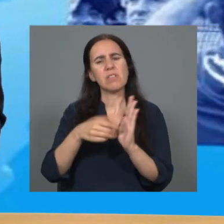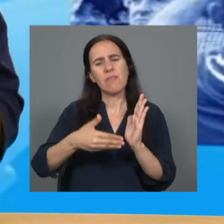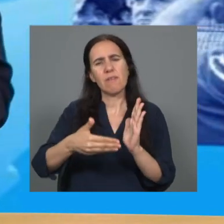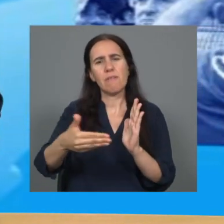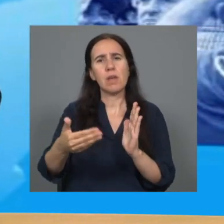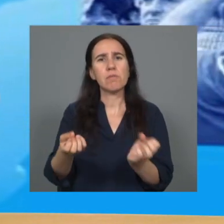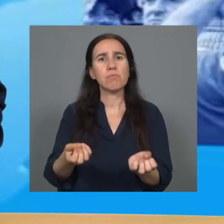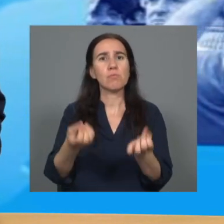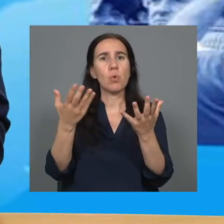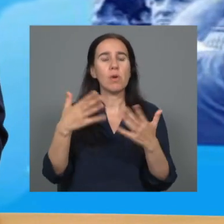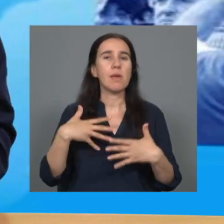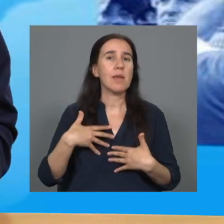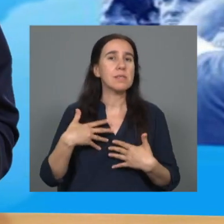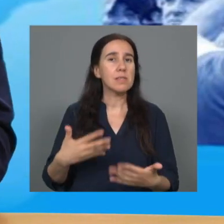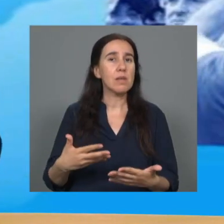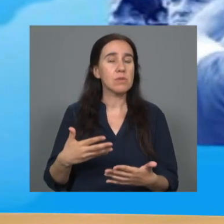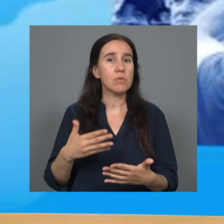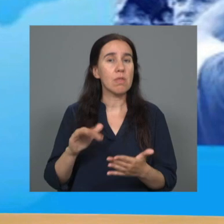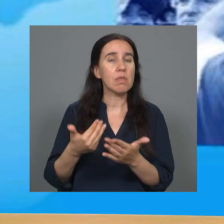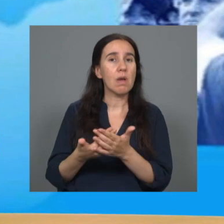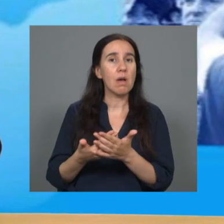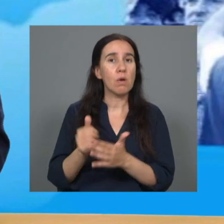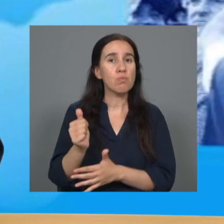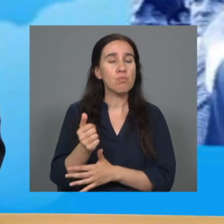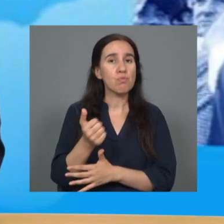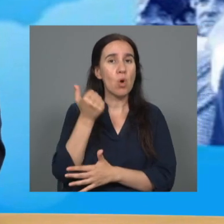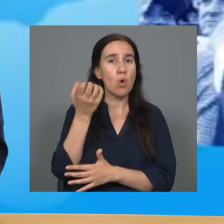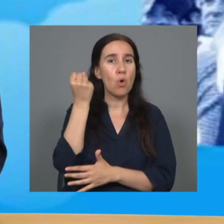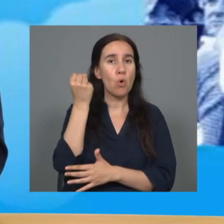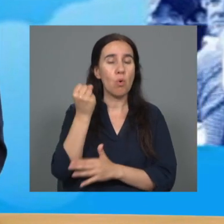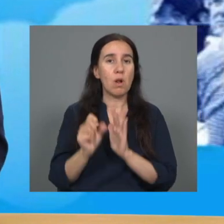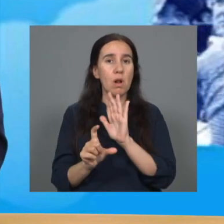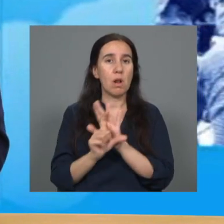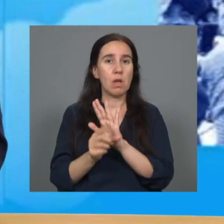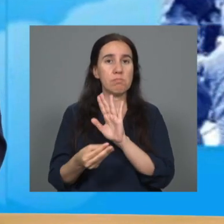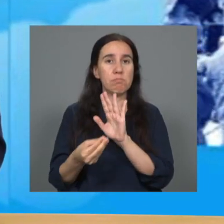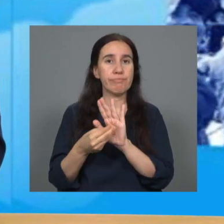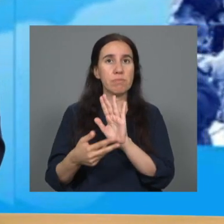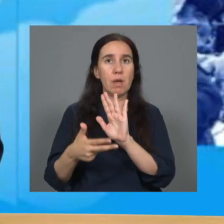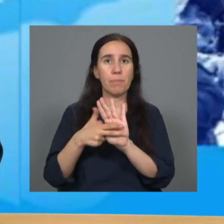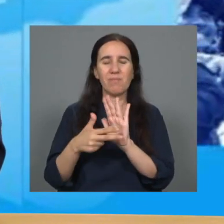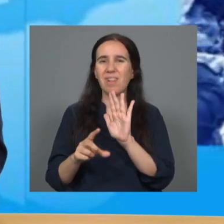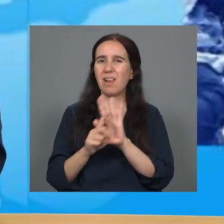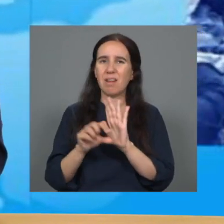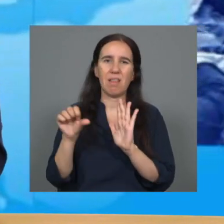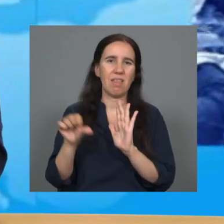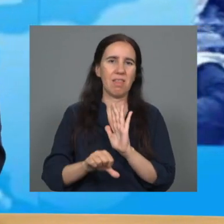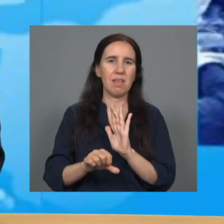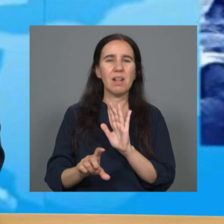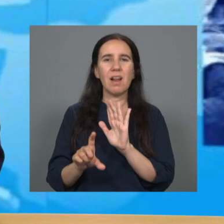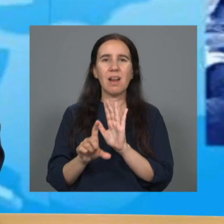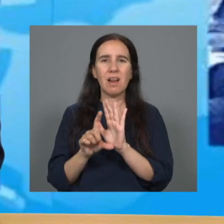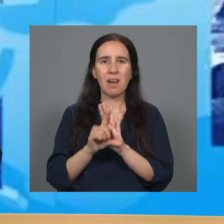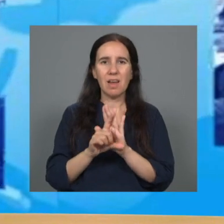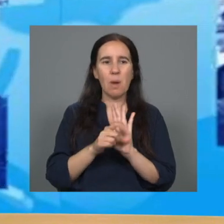até que, pelo cansaço, obtenha uma lei aprovada, uma lei que é má, porque não há lei boa para um ato